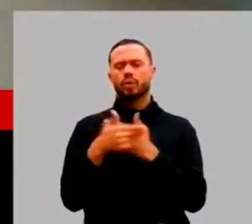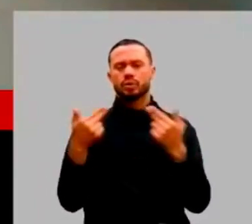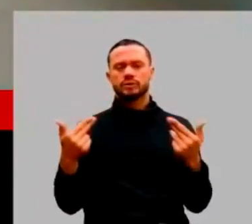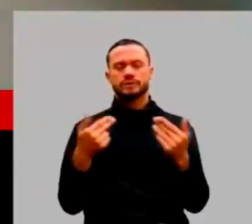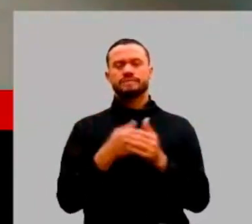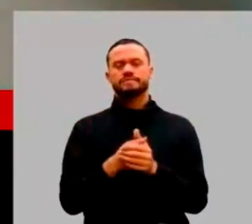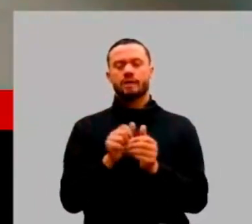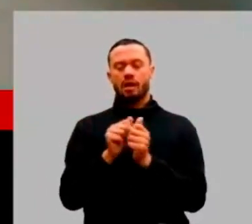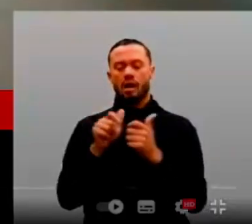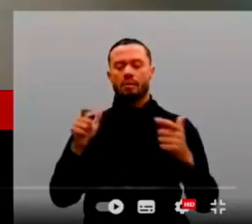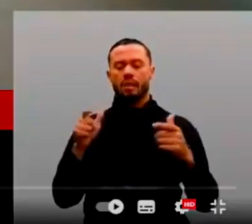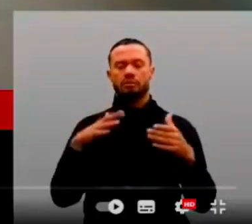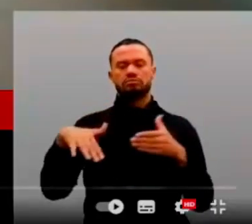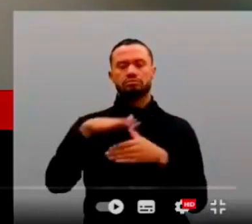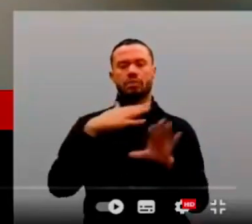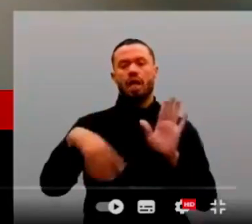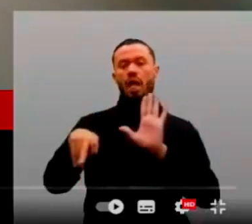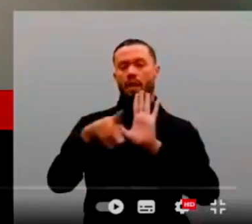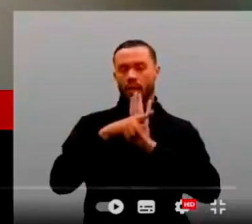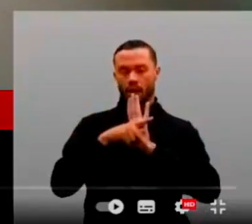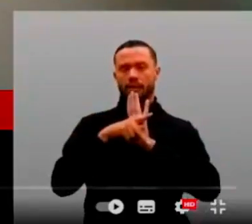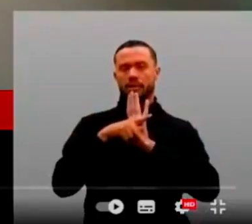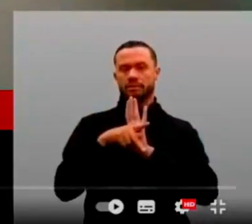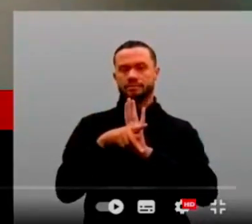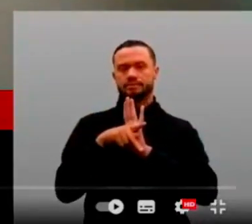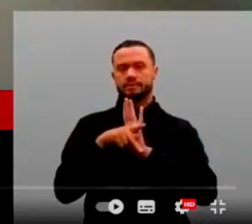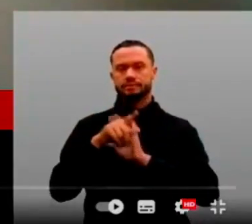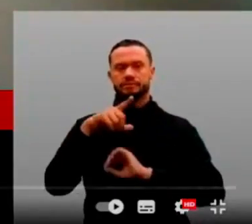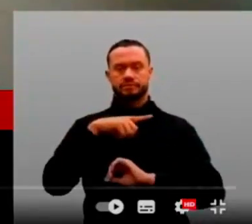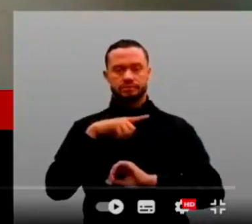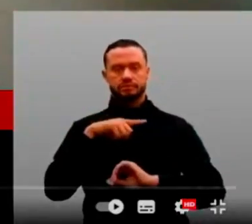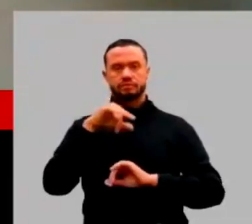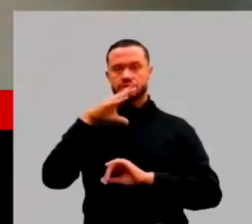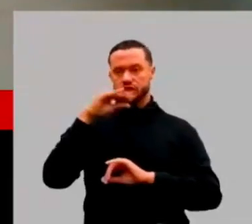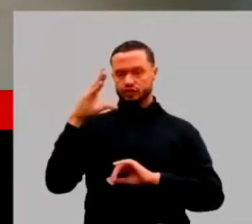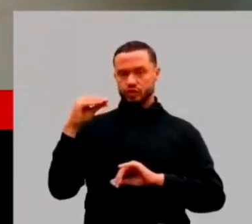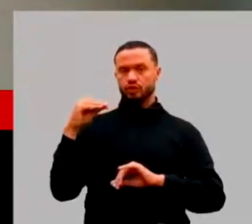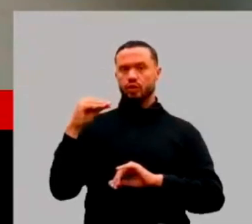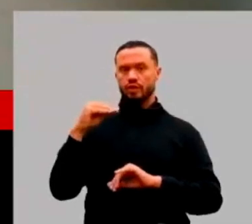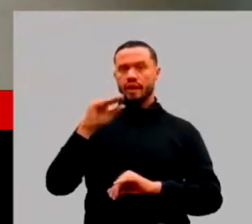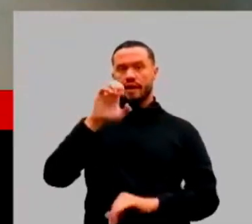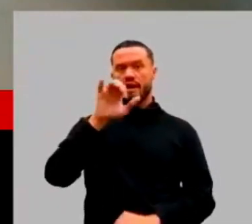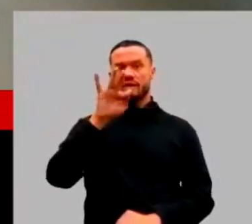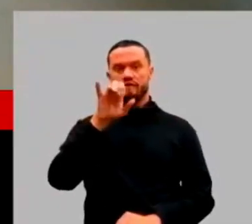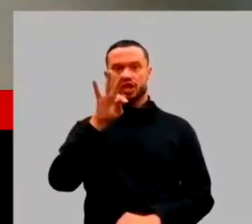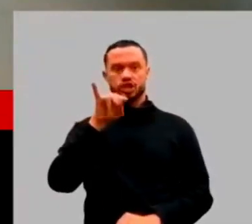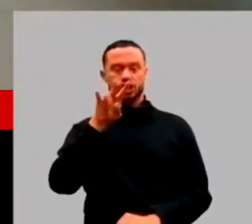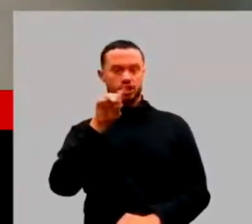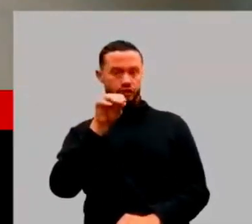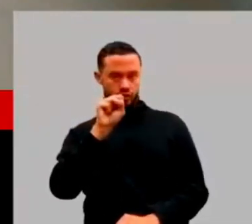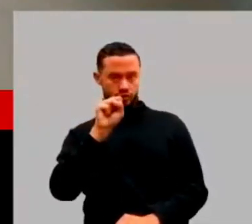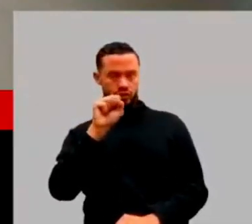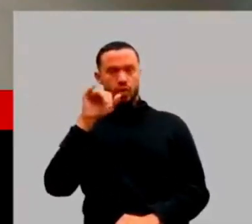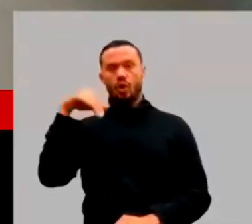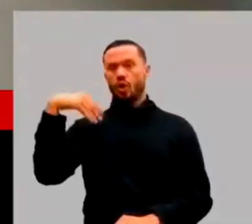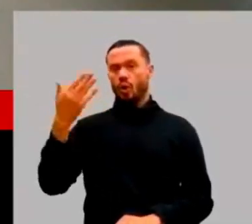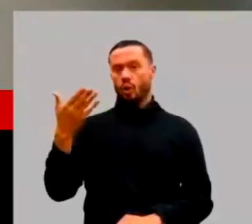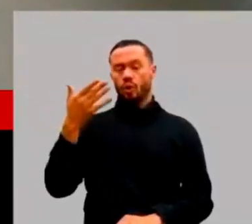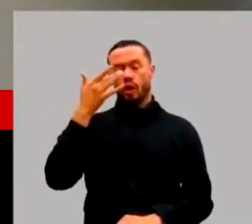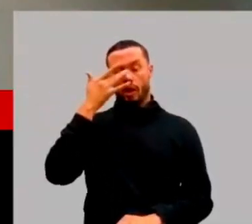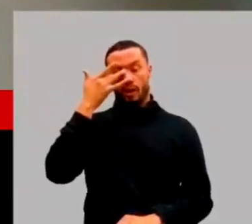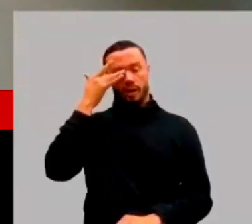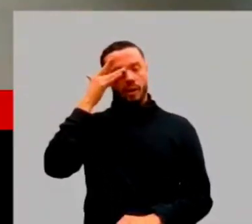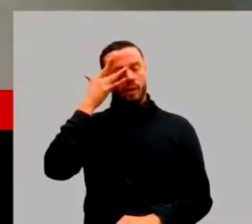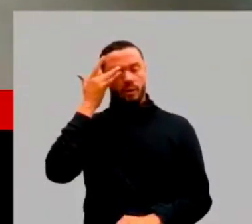ampliação da rede própria vai se dar com servidores efetivos ou se dará por um